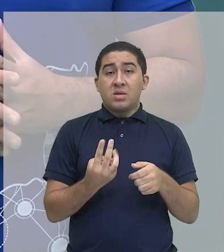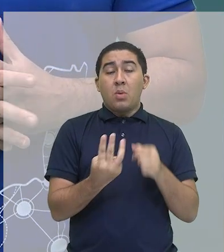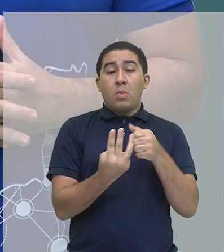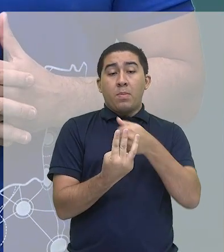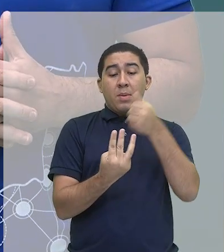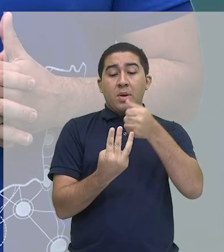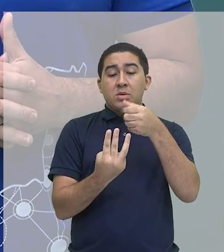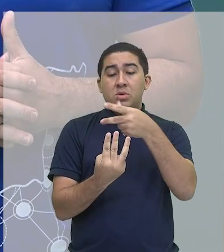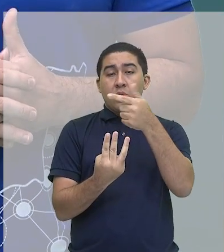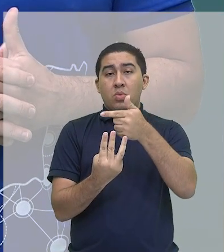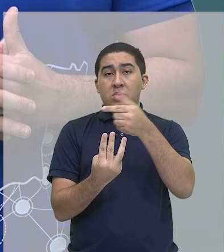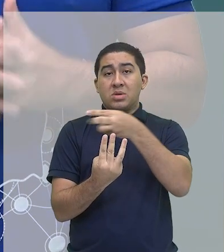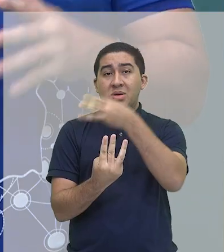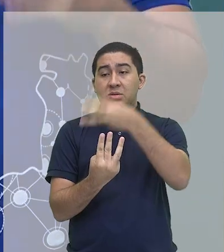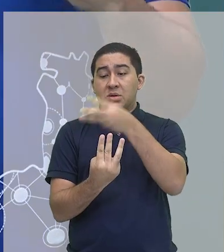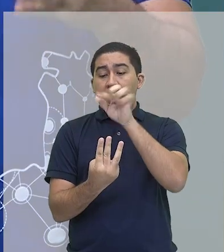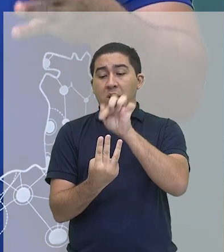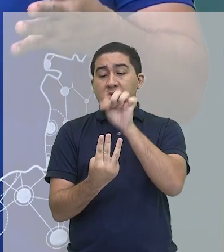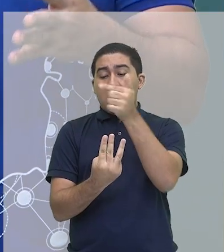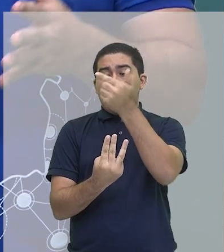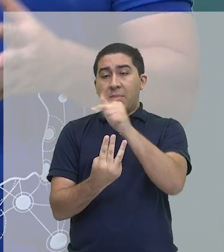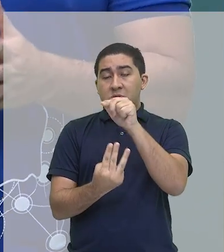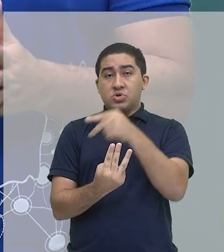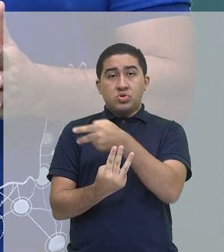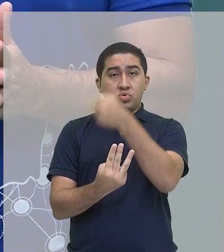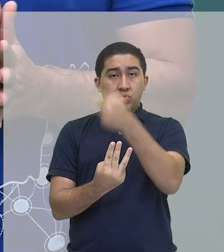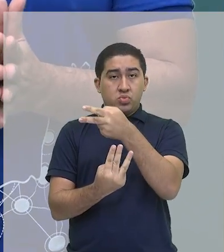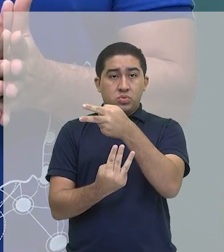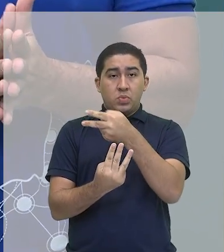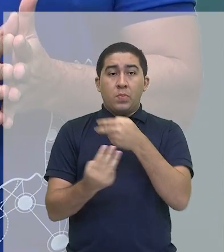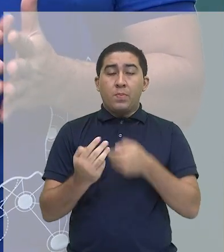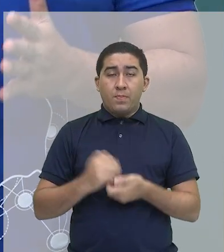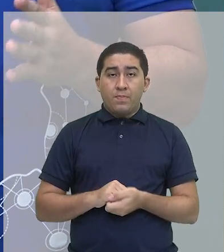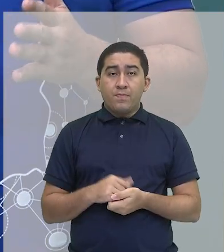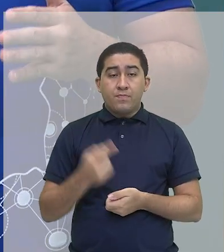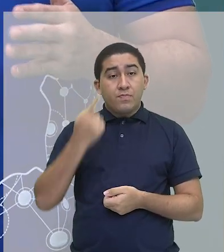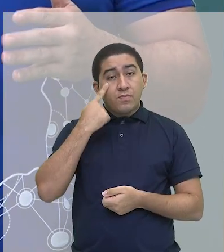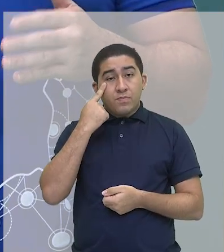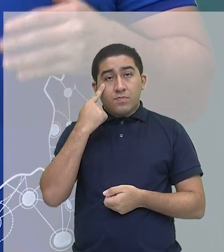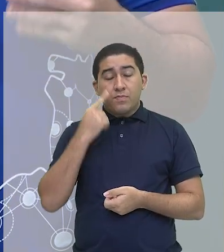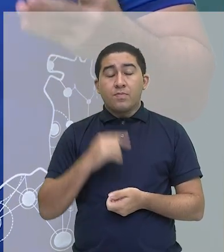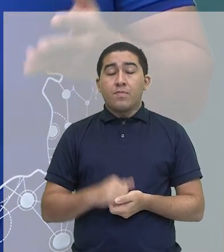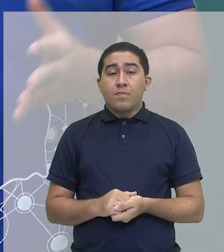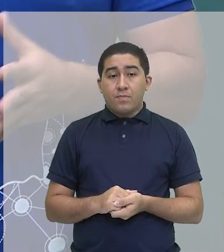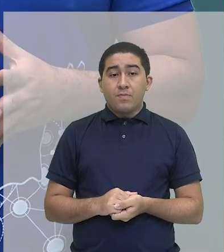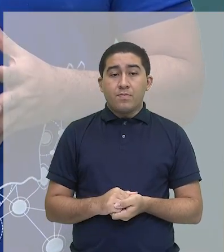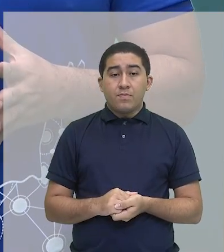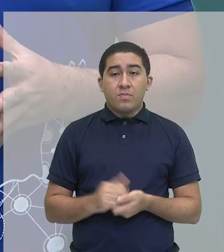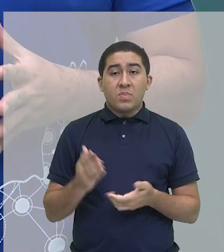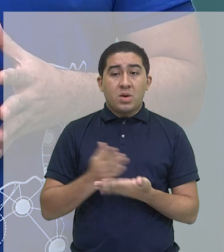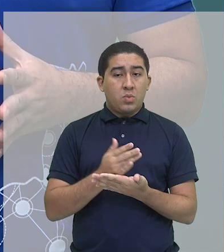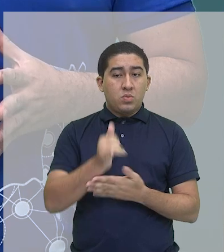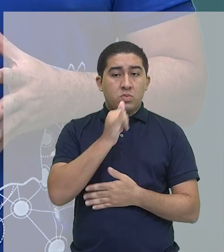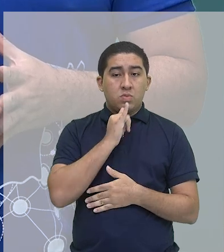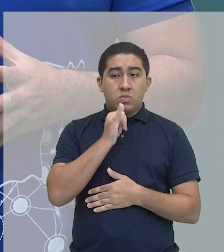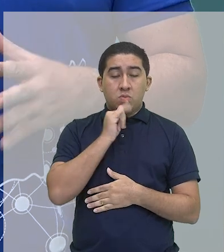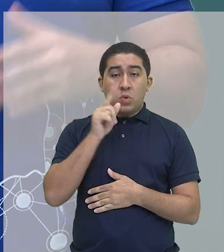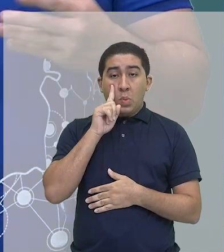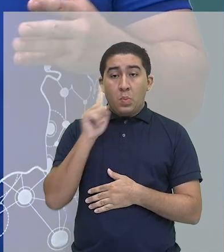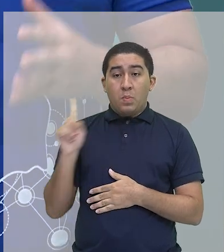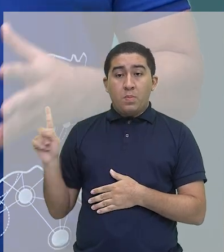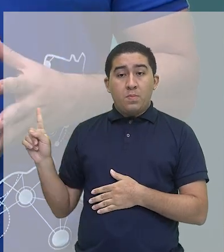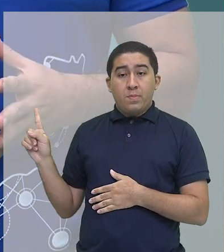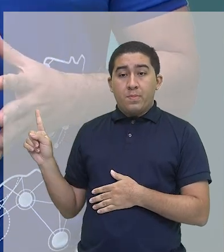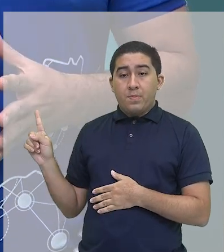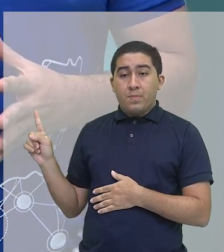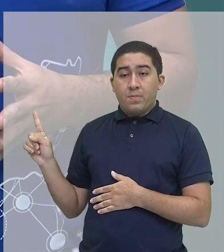última consoante. Vamos dar continuidade aqui e vamos ver aqui alguns exemplos. Olha só, vou